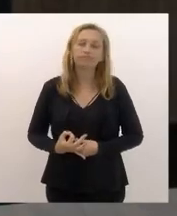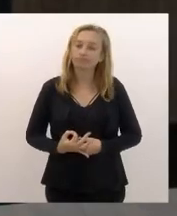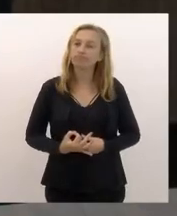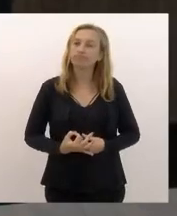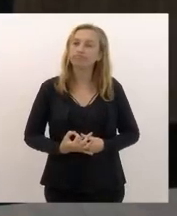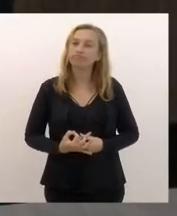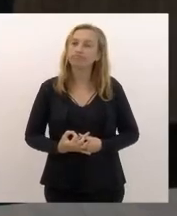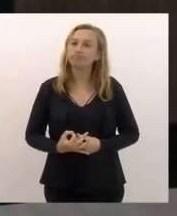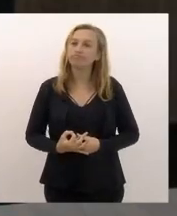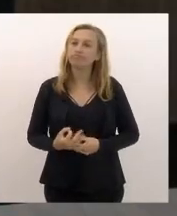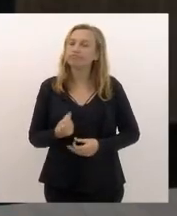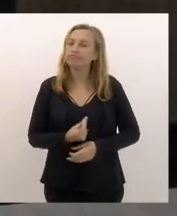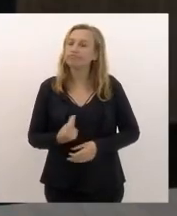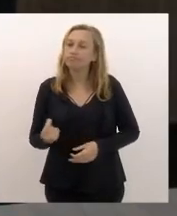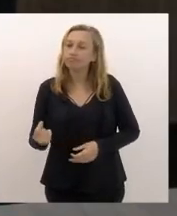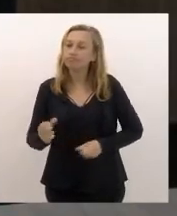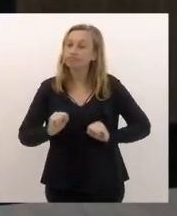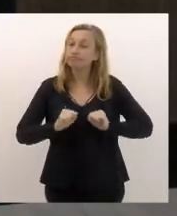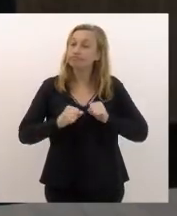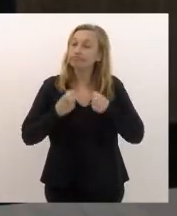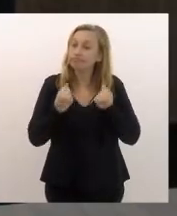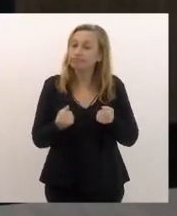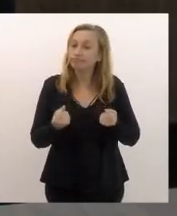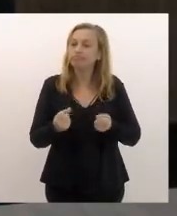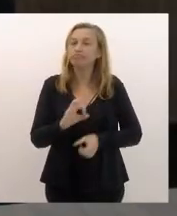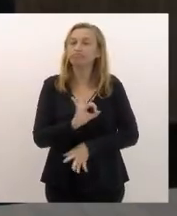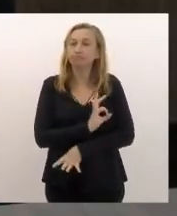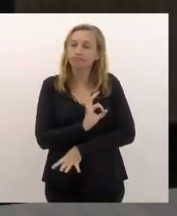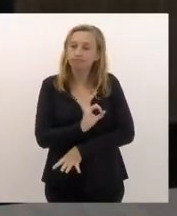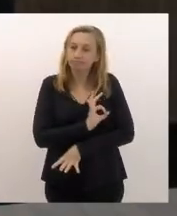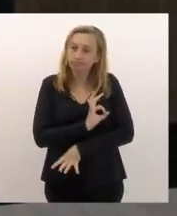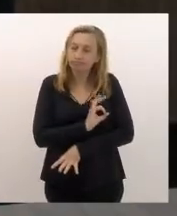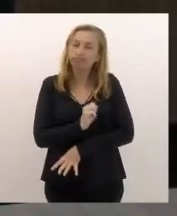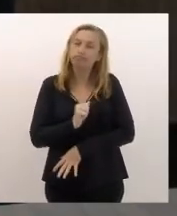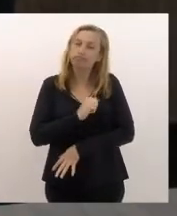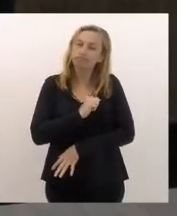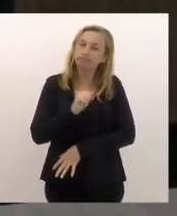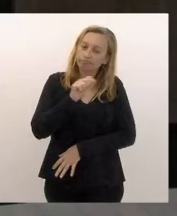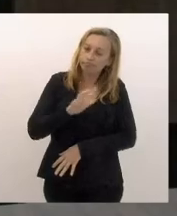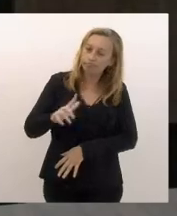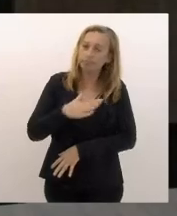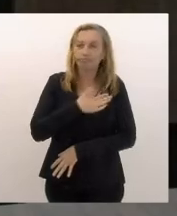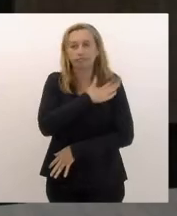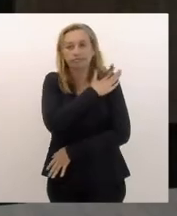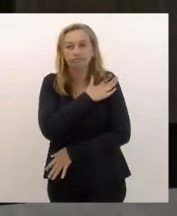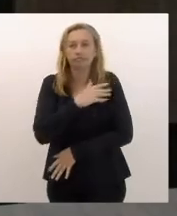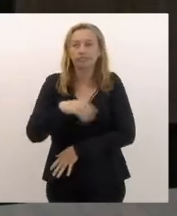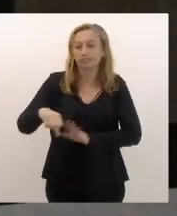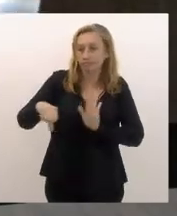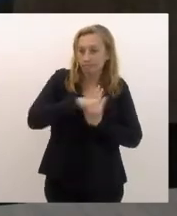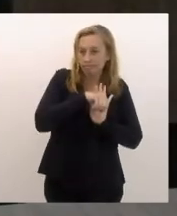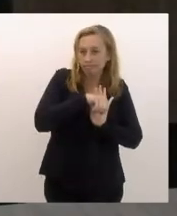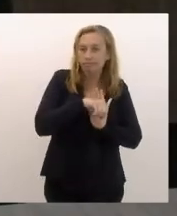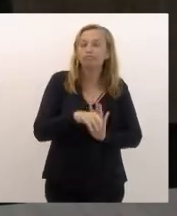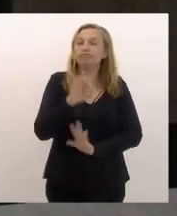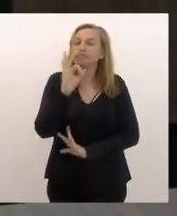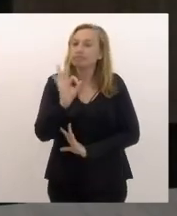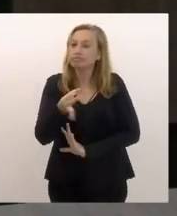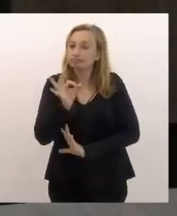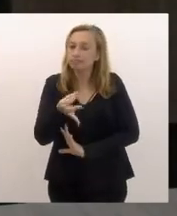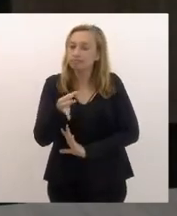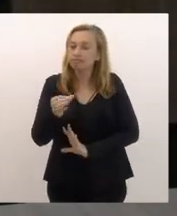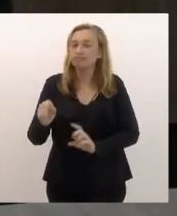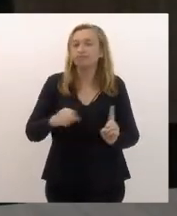intransigente de sair em defesa da Polícia Civil, da Polícia Militar, da Polícia Penal e, consequentemente,